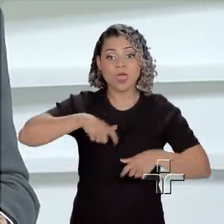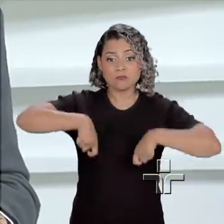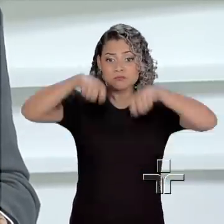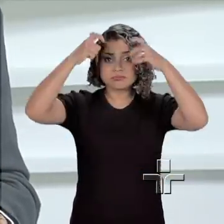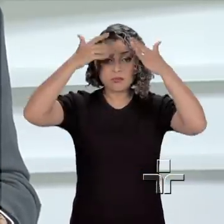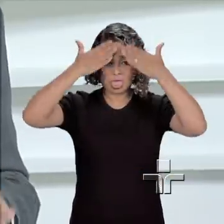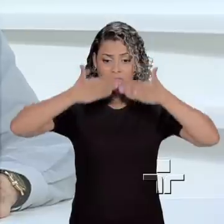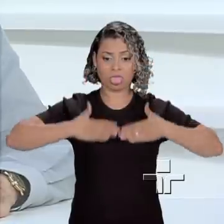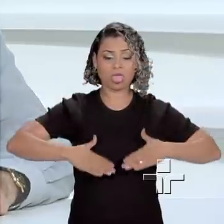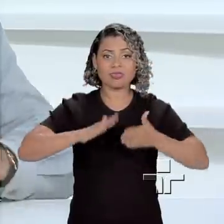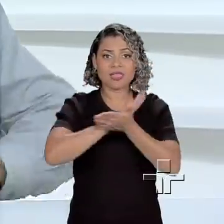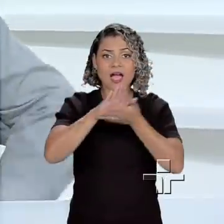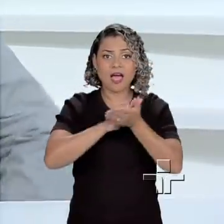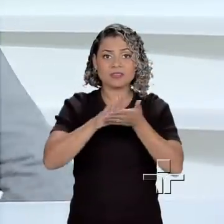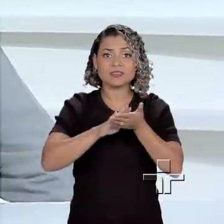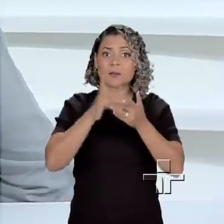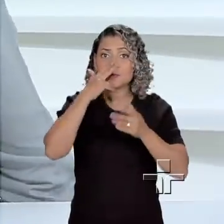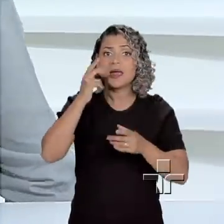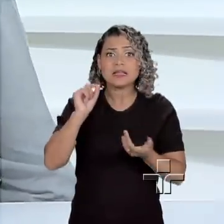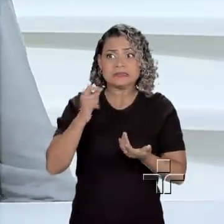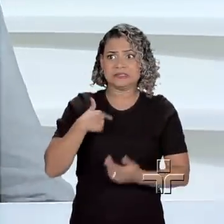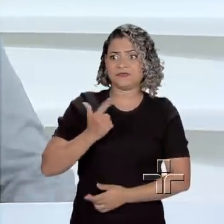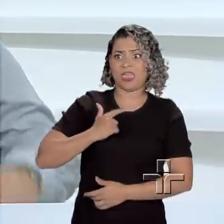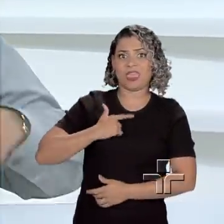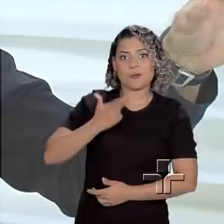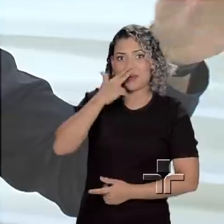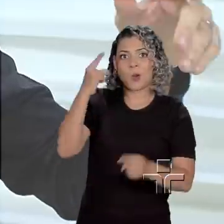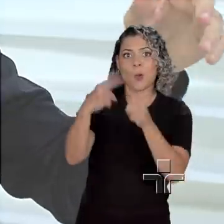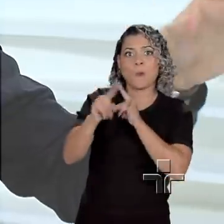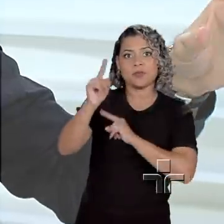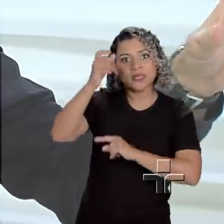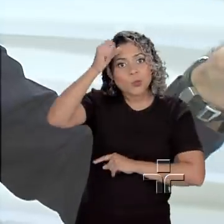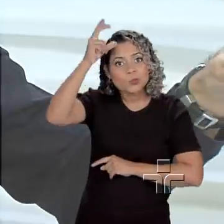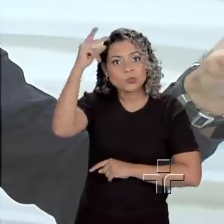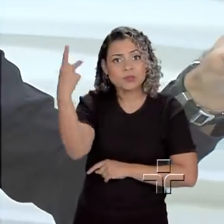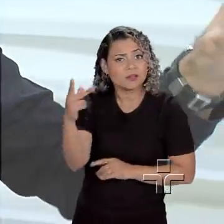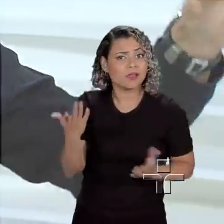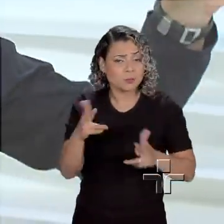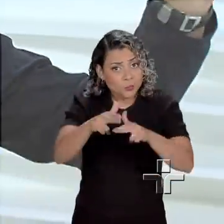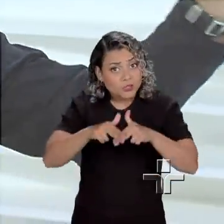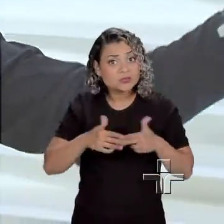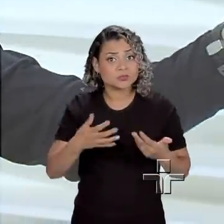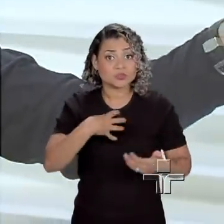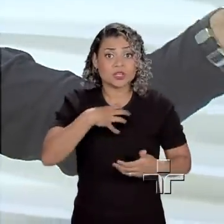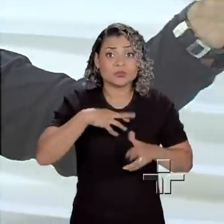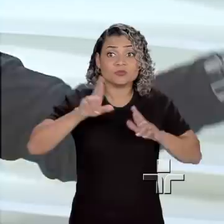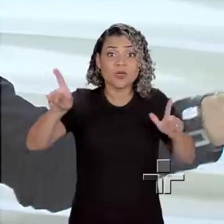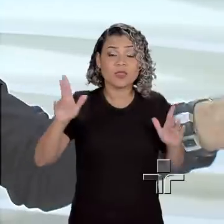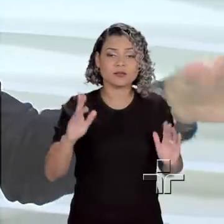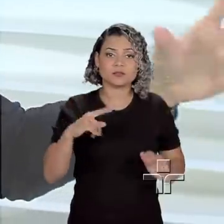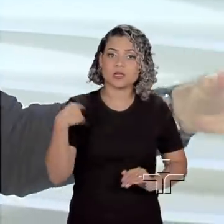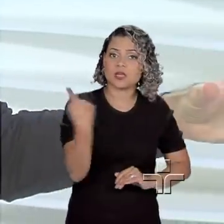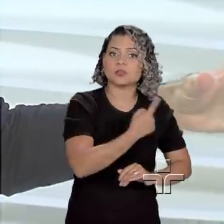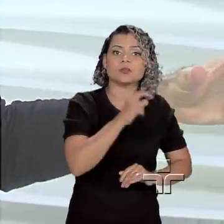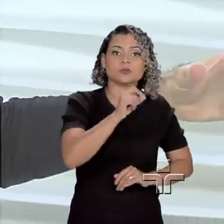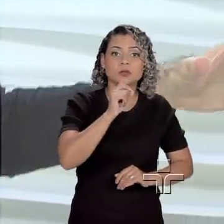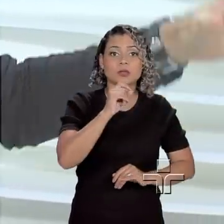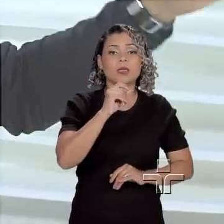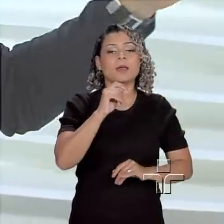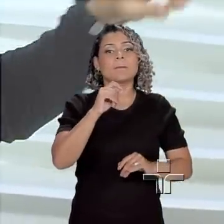vai ofender outros. Vai ofender outros. Então... Mas veja, no fundo o que a gente fez foi o quê? A gente colocou a mesa de bar na